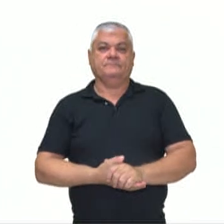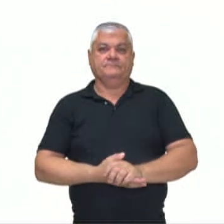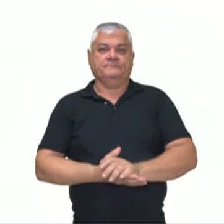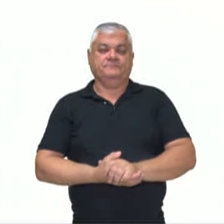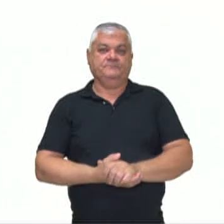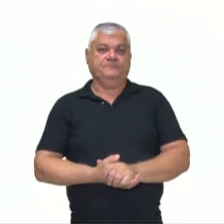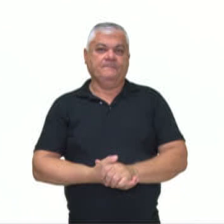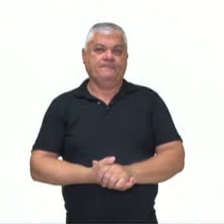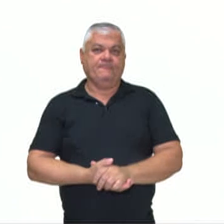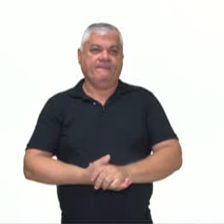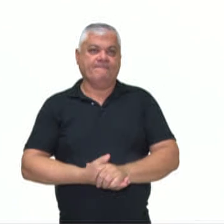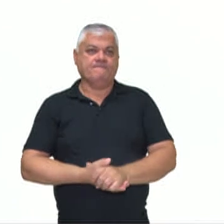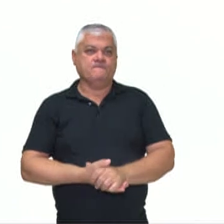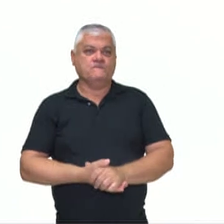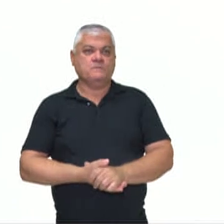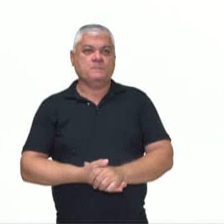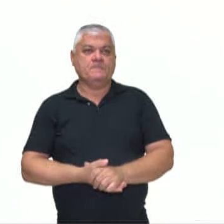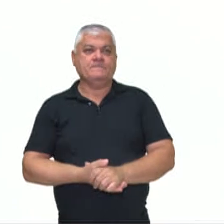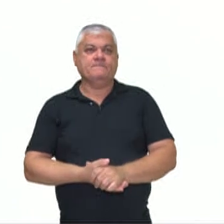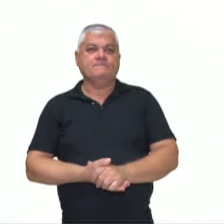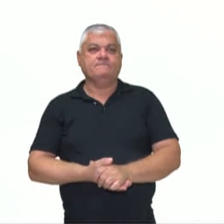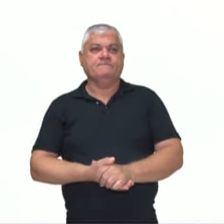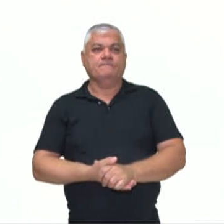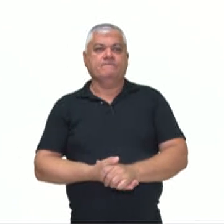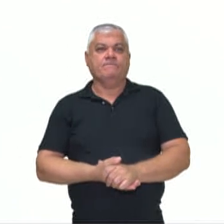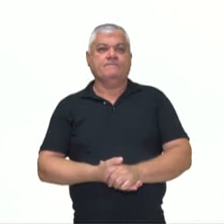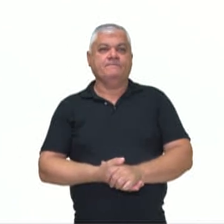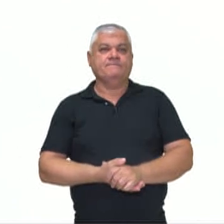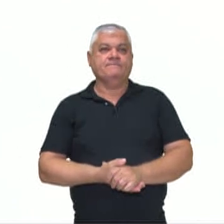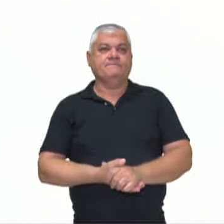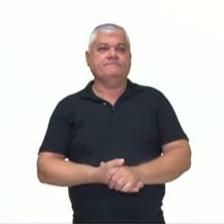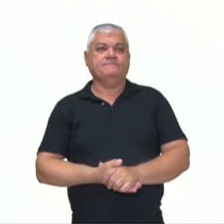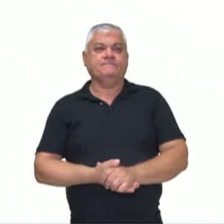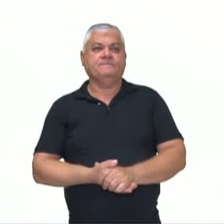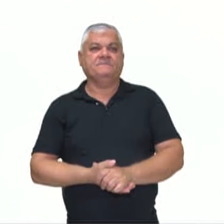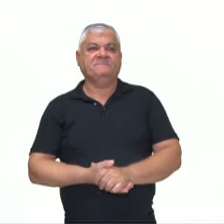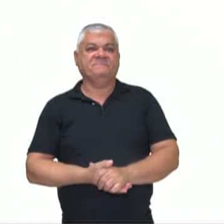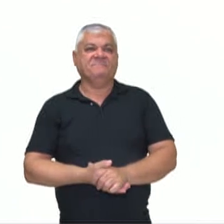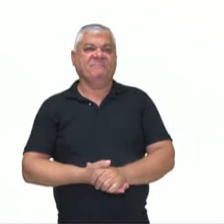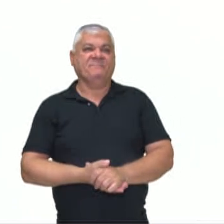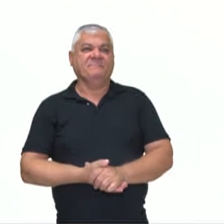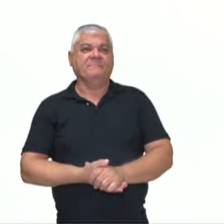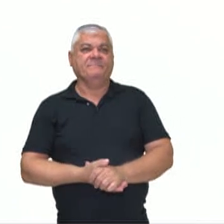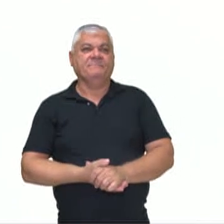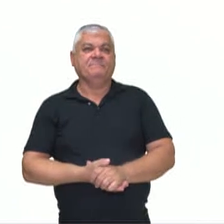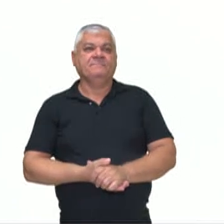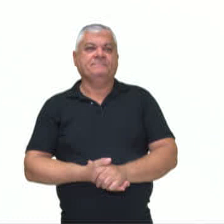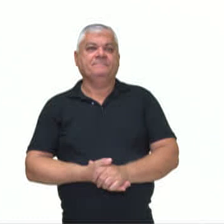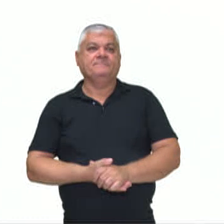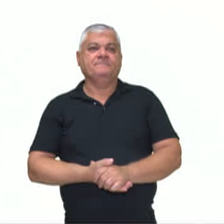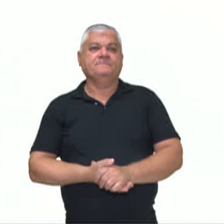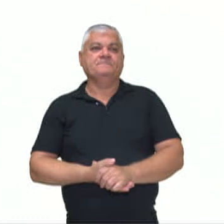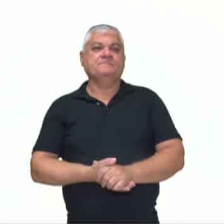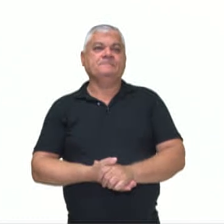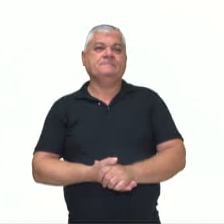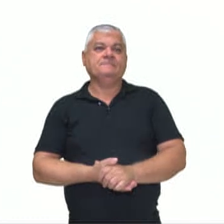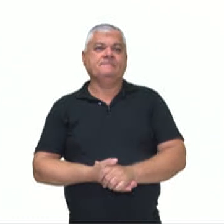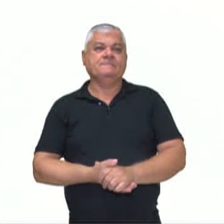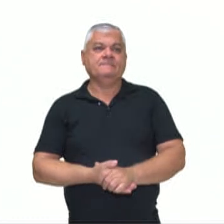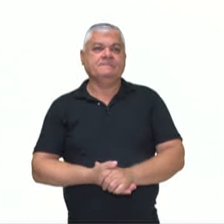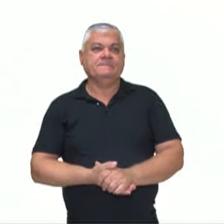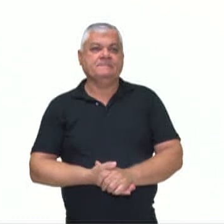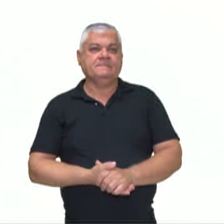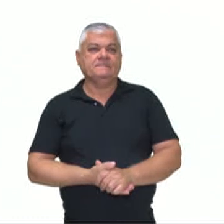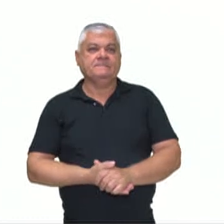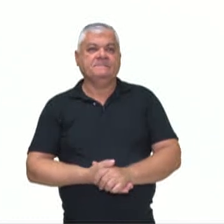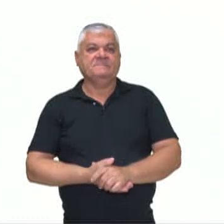se calcula son 600 millones en el mundo, no saben tutear. Mejor dicho, no saben conjugar la segunda